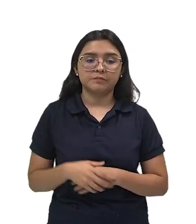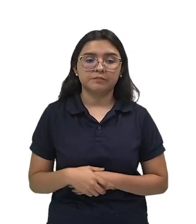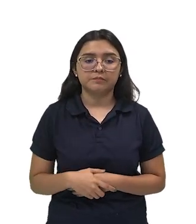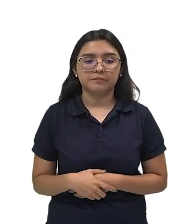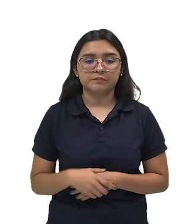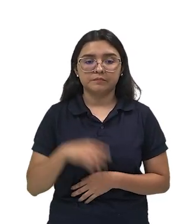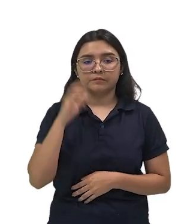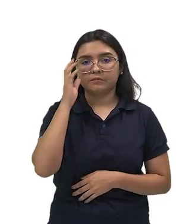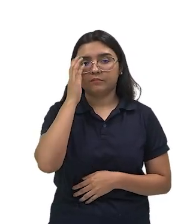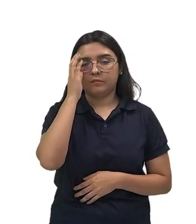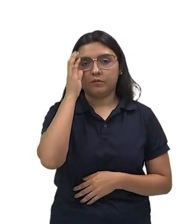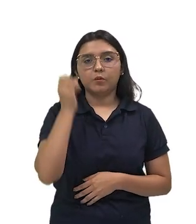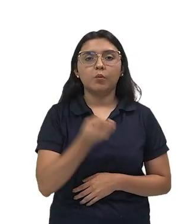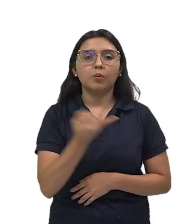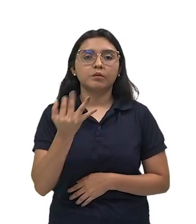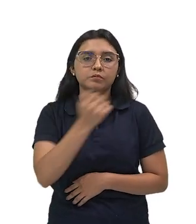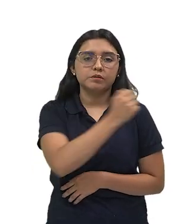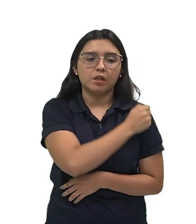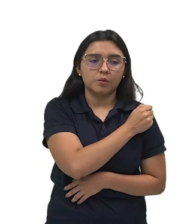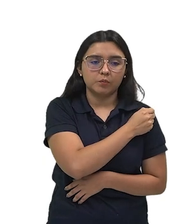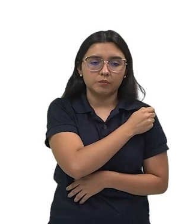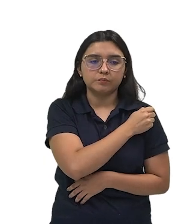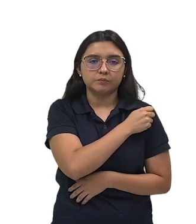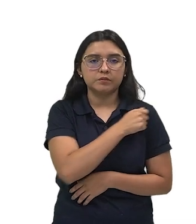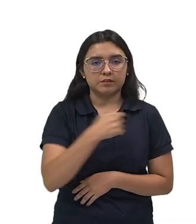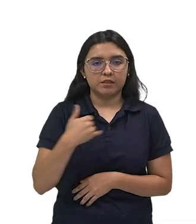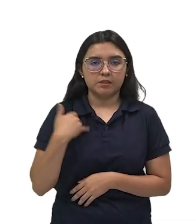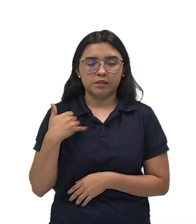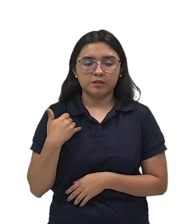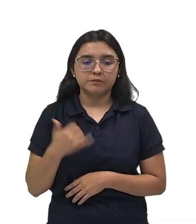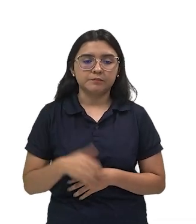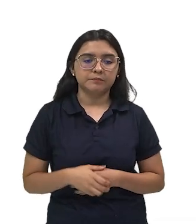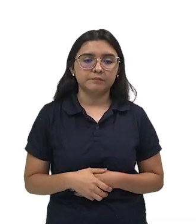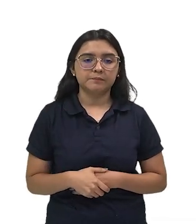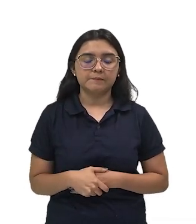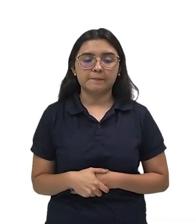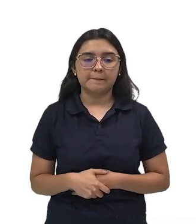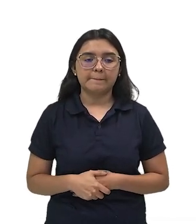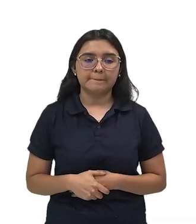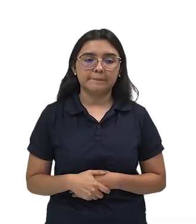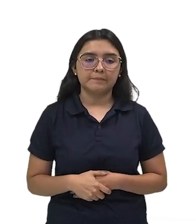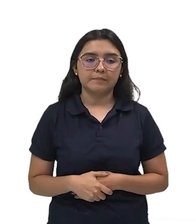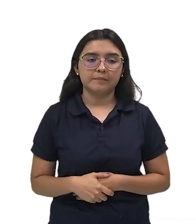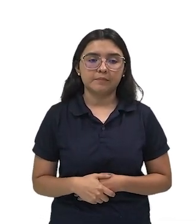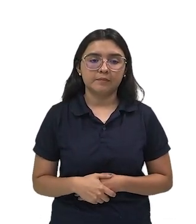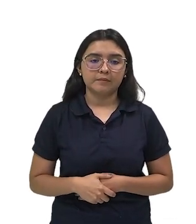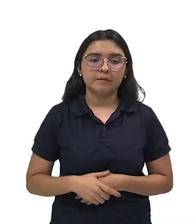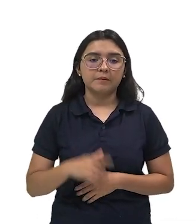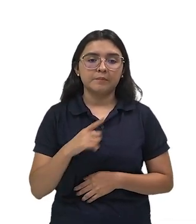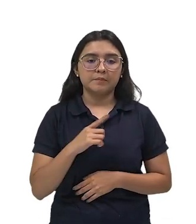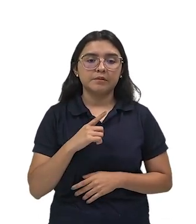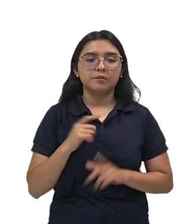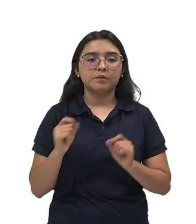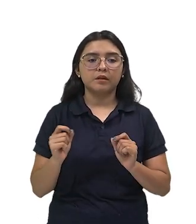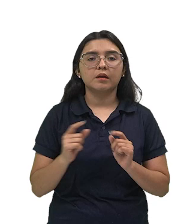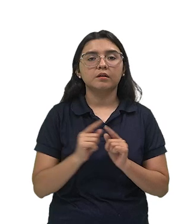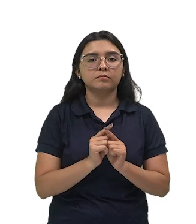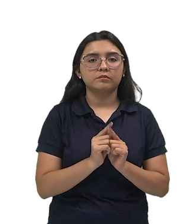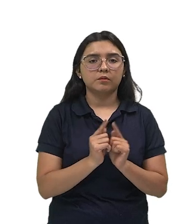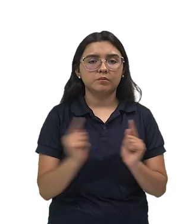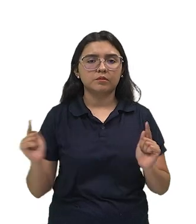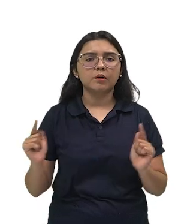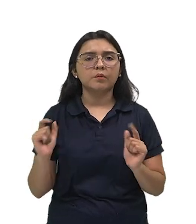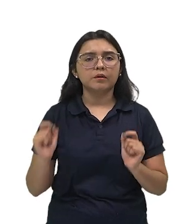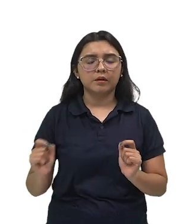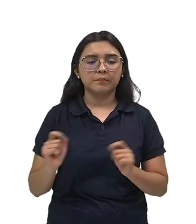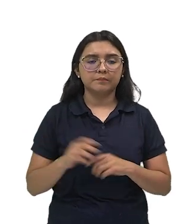Olha, de alunos. Mas, ora, ela está sendo dada através de um intervalinho, olha.